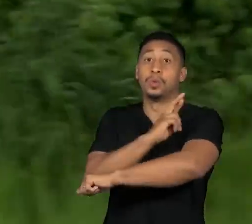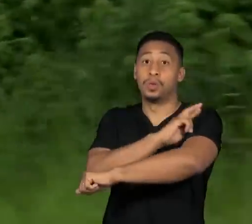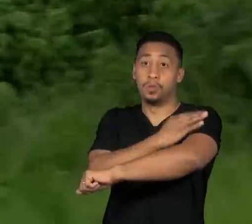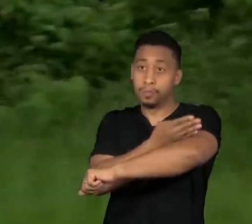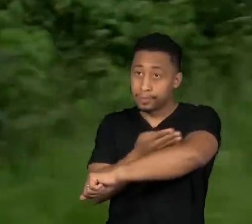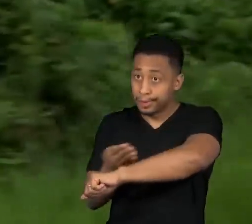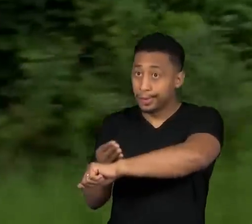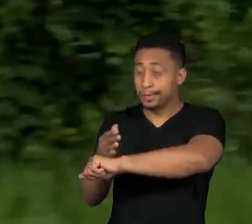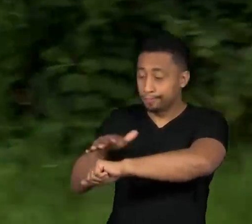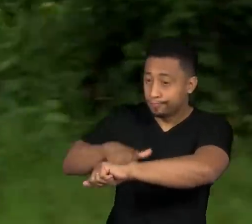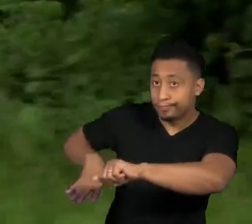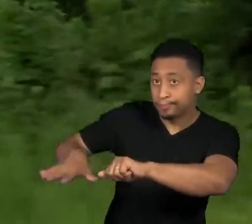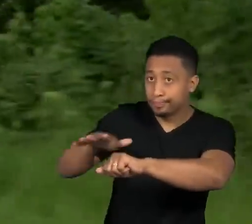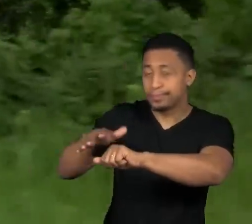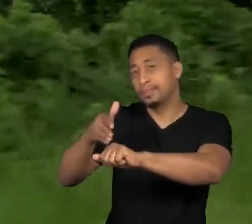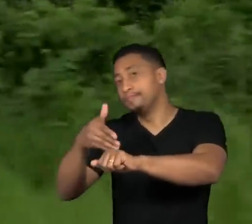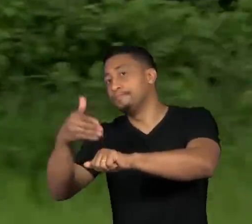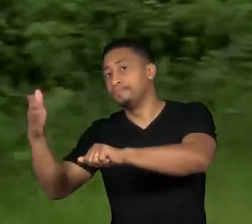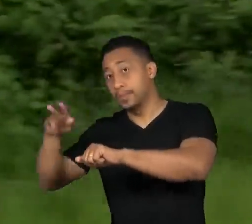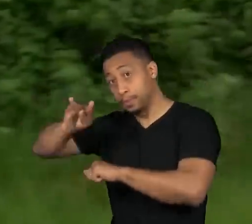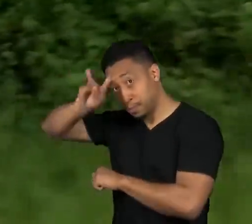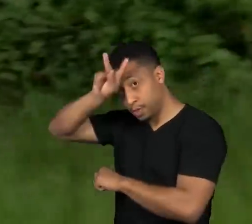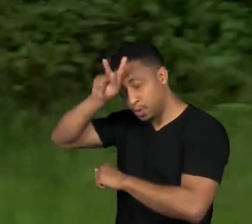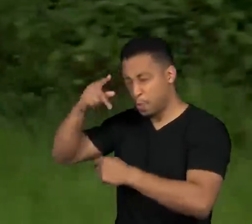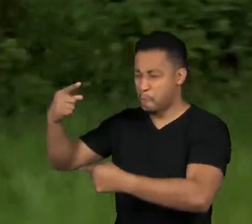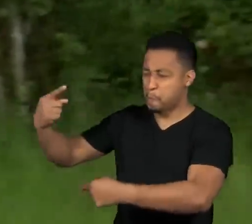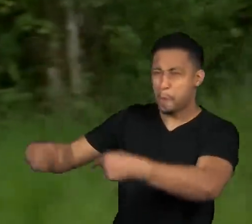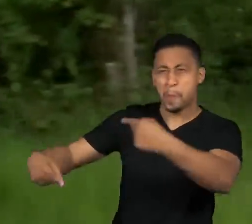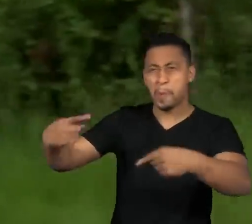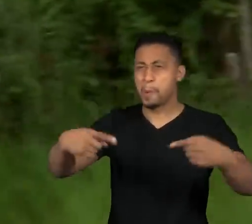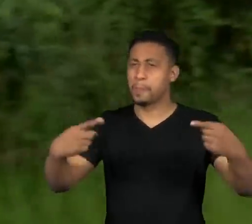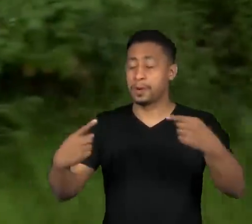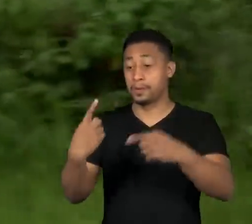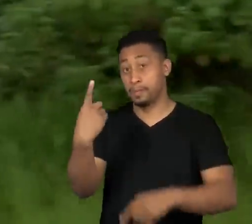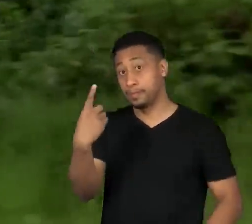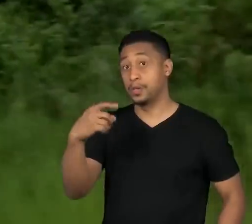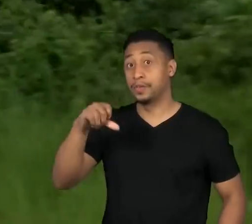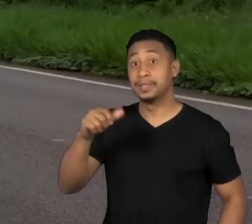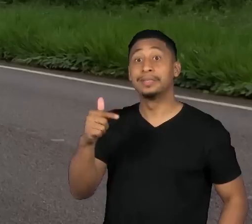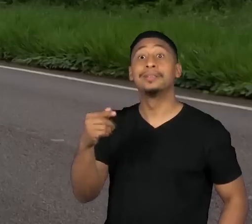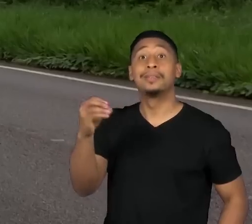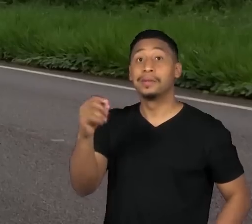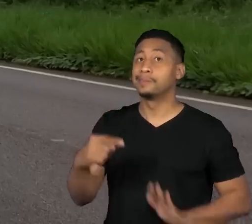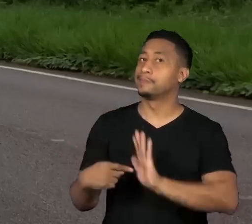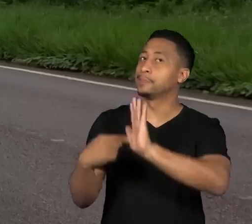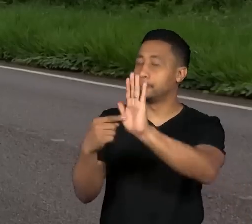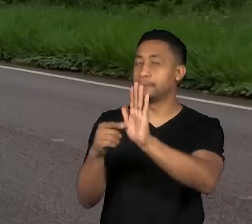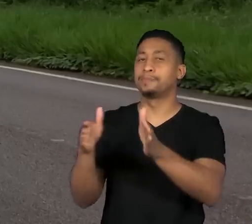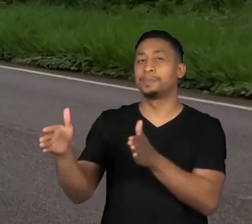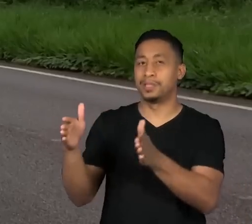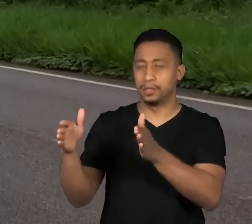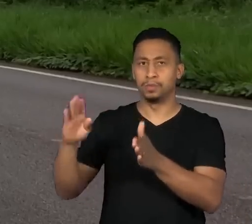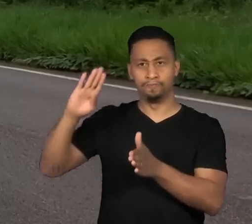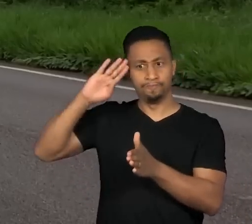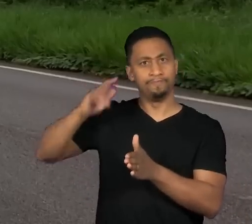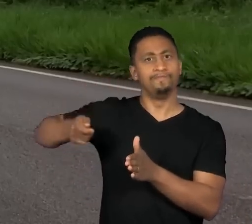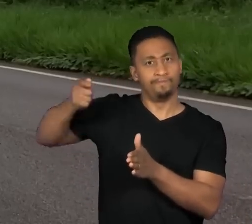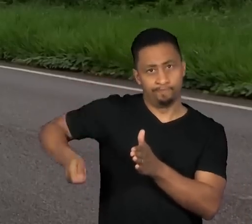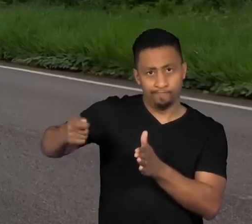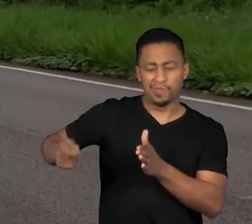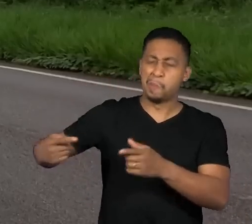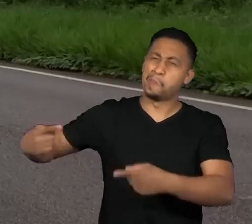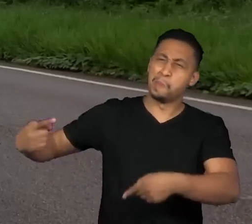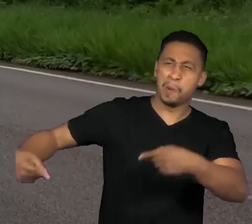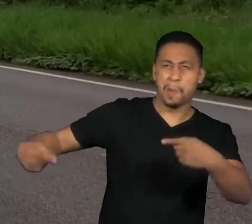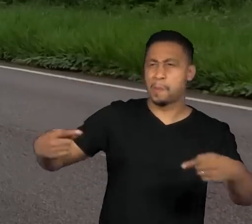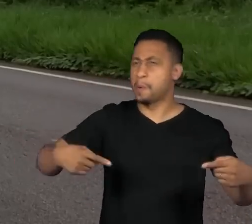Pucallpa, no Peru, começou a ser discutido na década de 1970, durante a ditadura militar, e